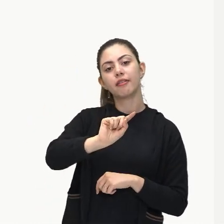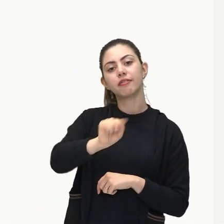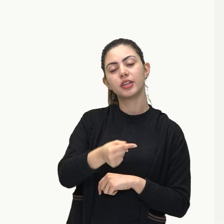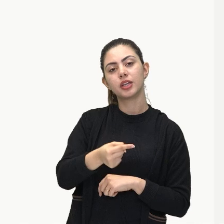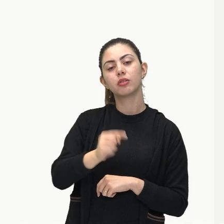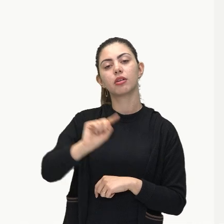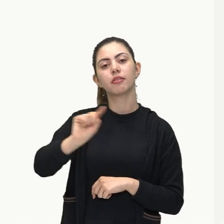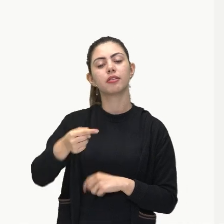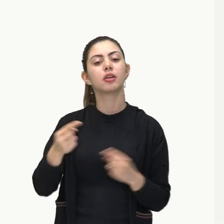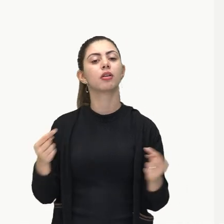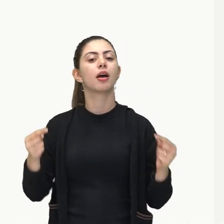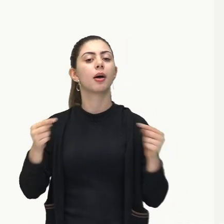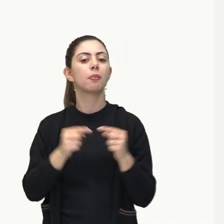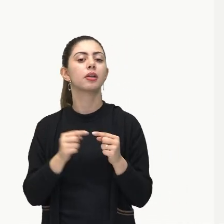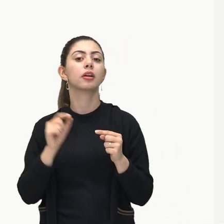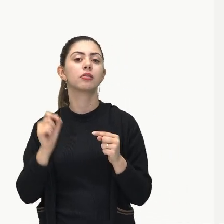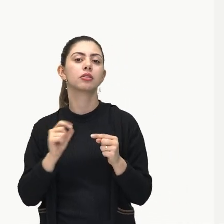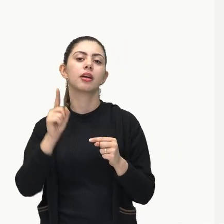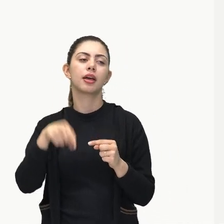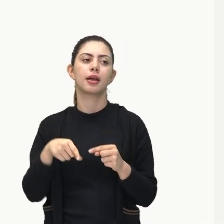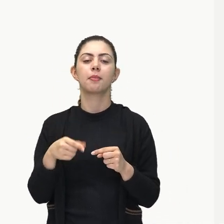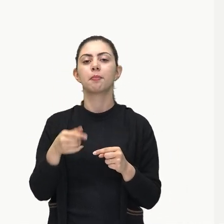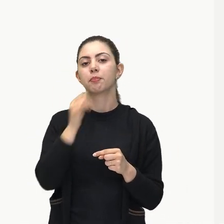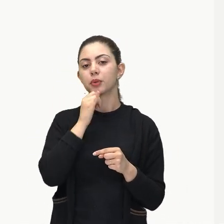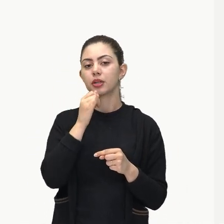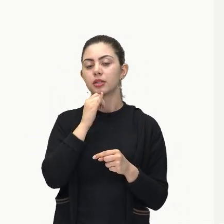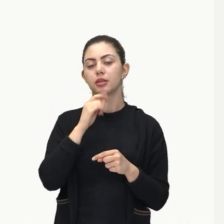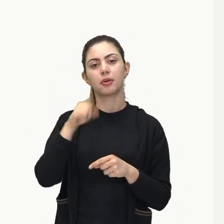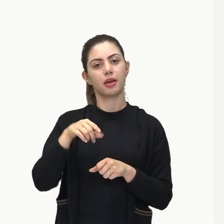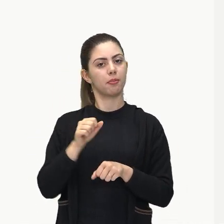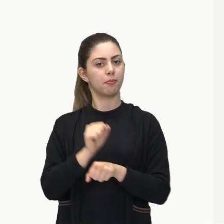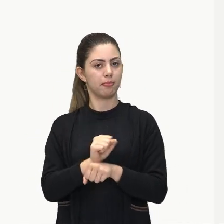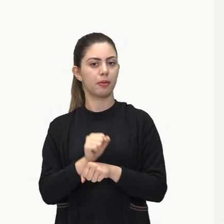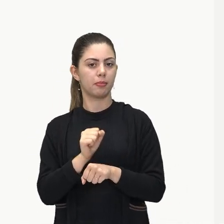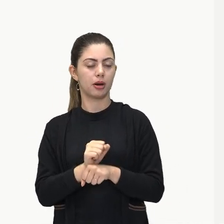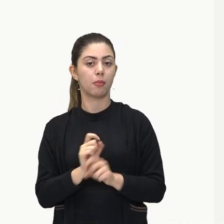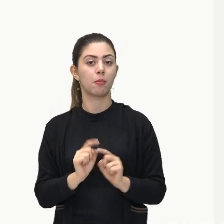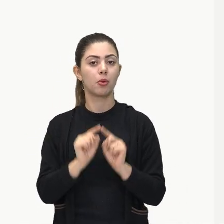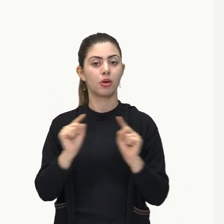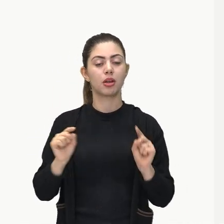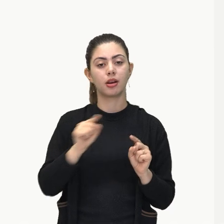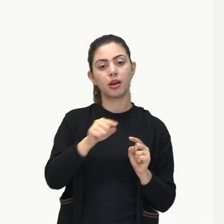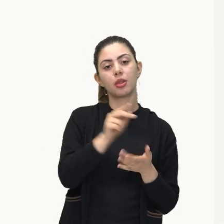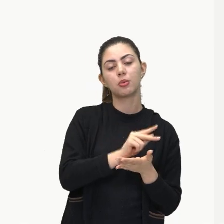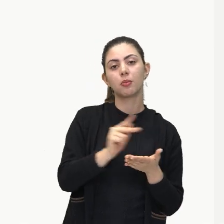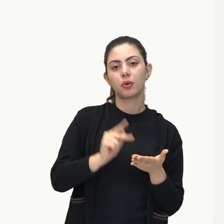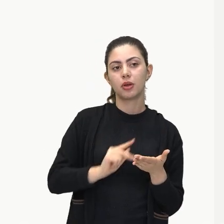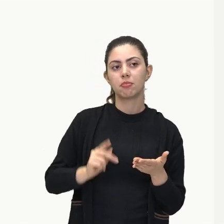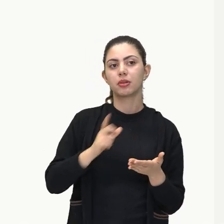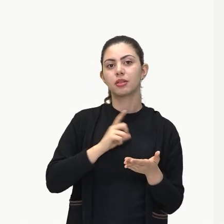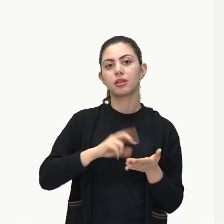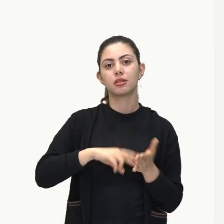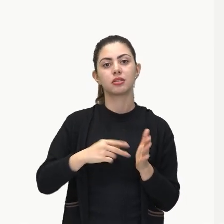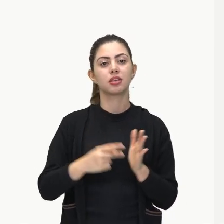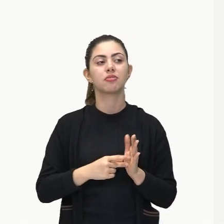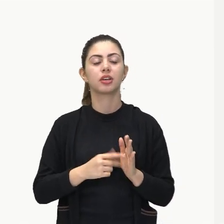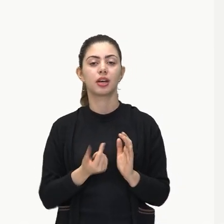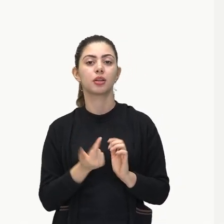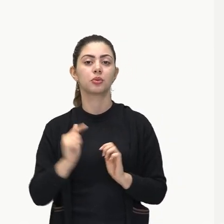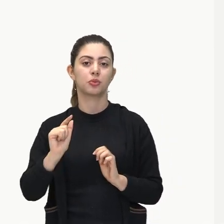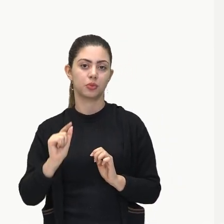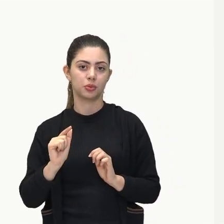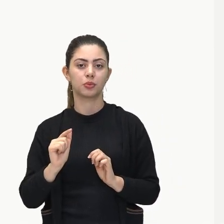poderiam dar uma pausa. A vírgula, isso, é uma pausa. Só que no poema ele ganha outra dimensão, porque ele dá